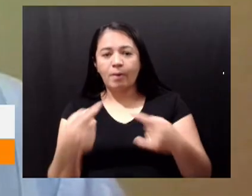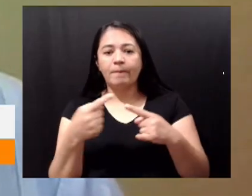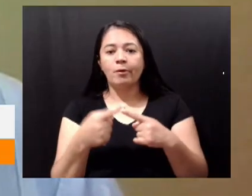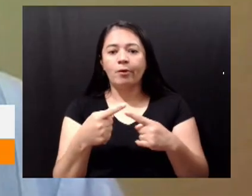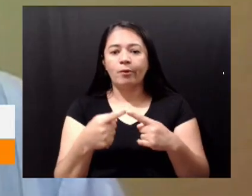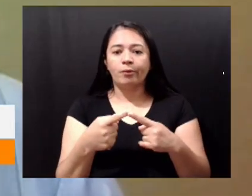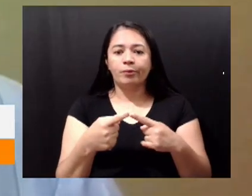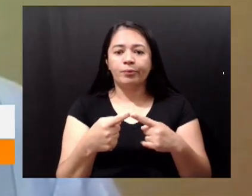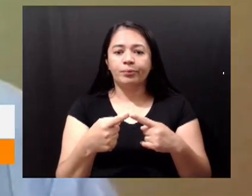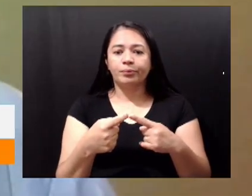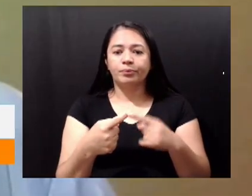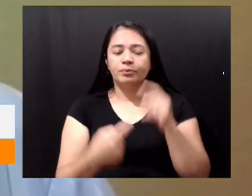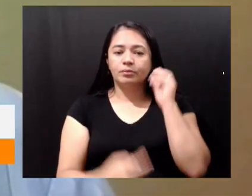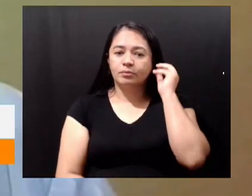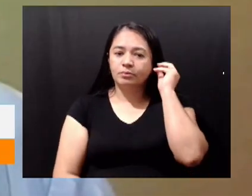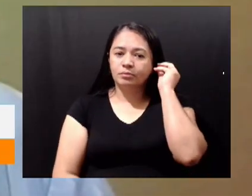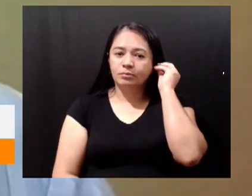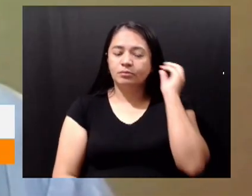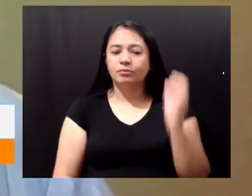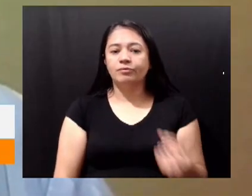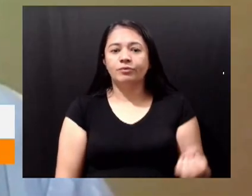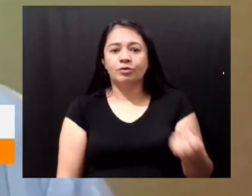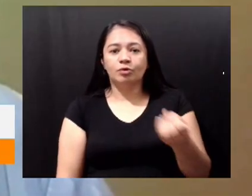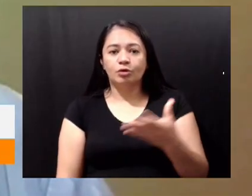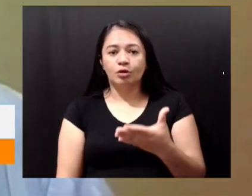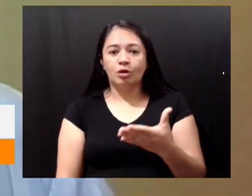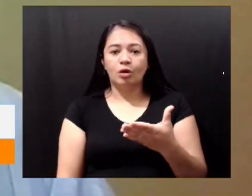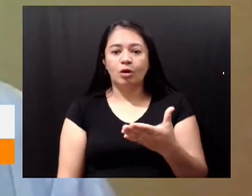o lançamento de novos antibióticos